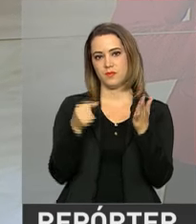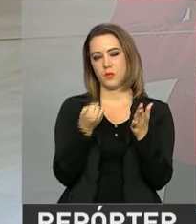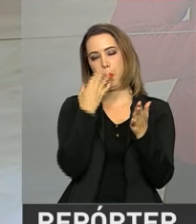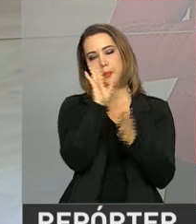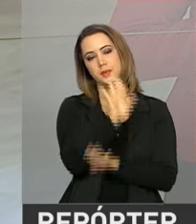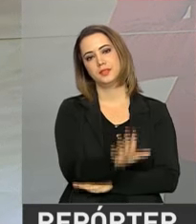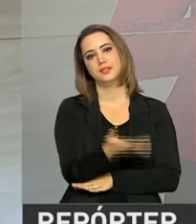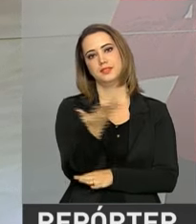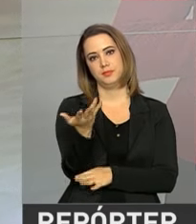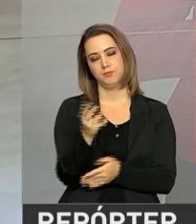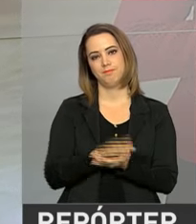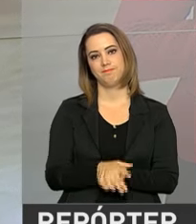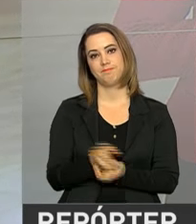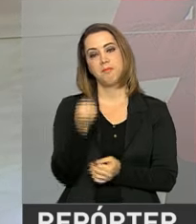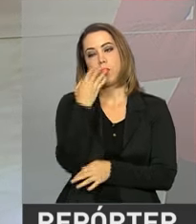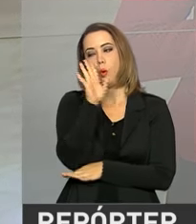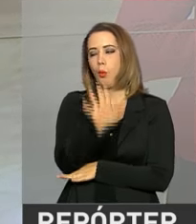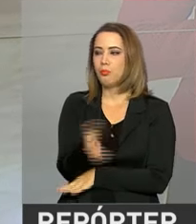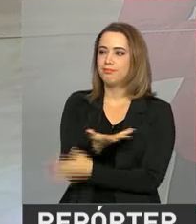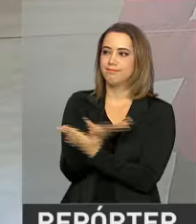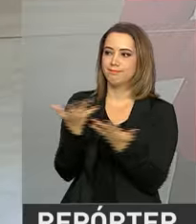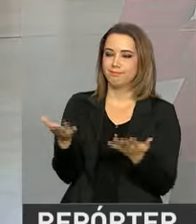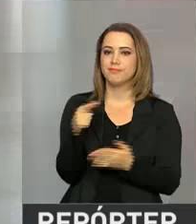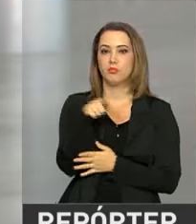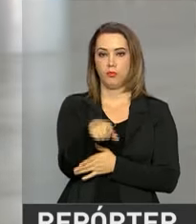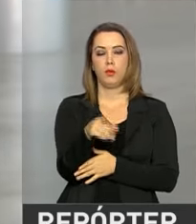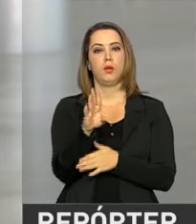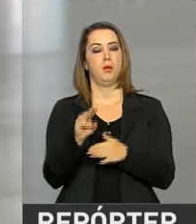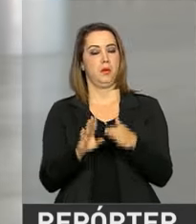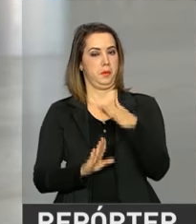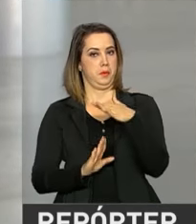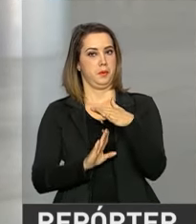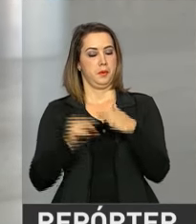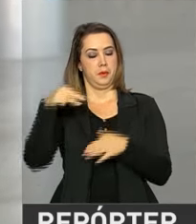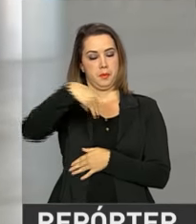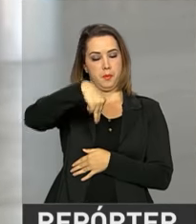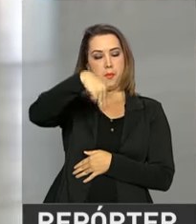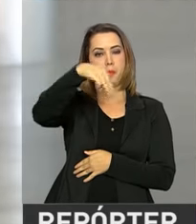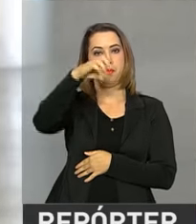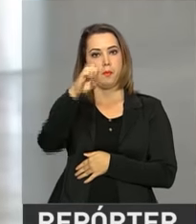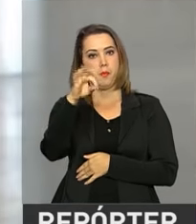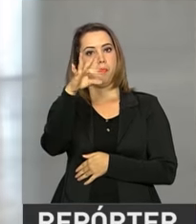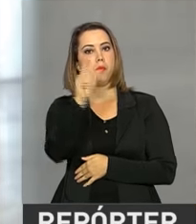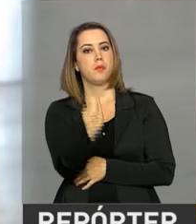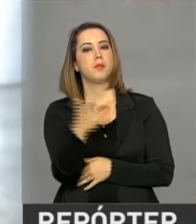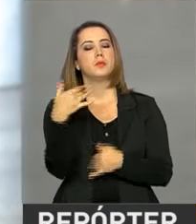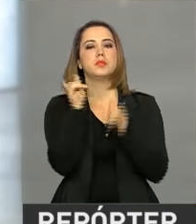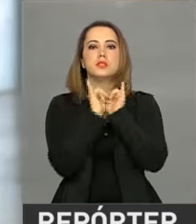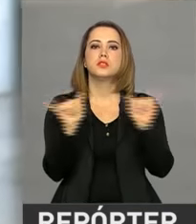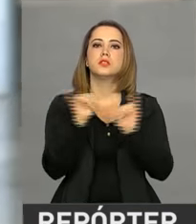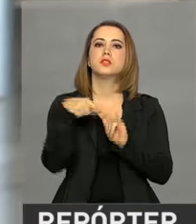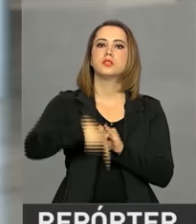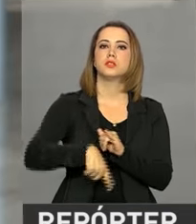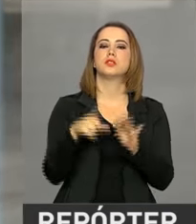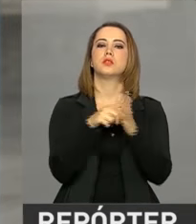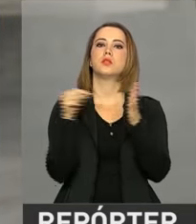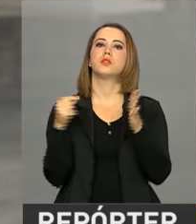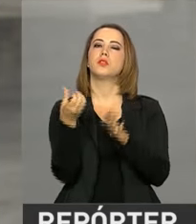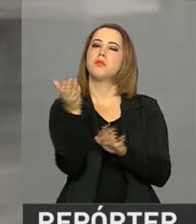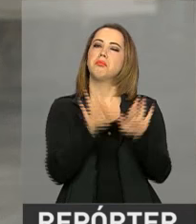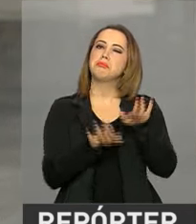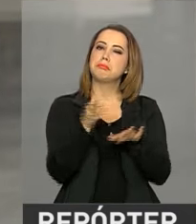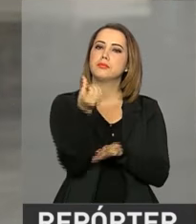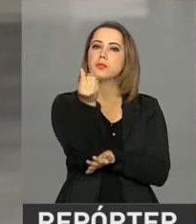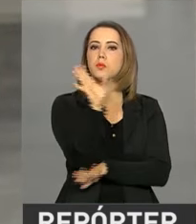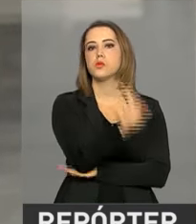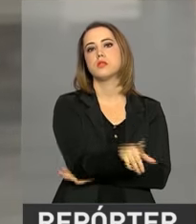Taísa. Boa tarde, Leandro. A meta fiscal deve ser anunciada aqui no Palácio do Planalto por volta das 6 horas da tarde.